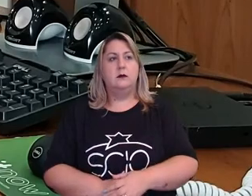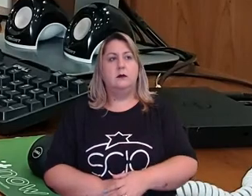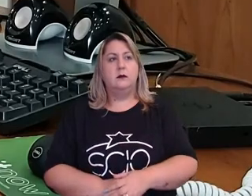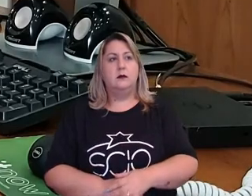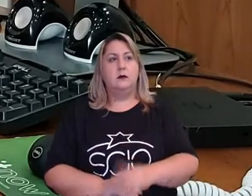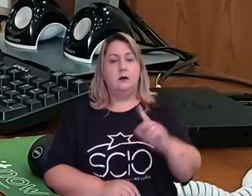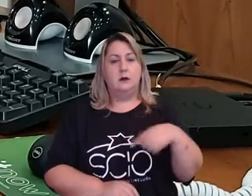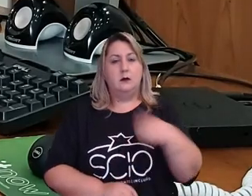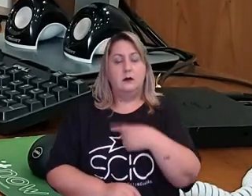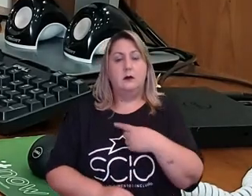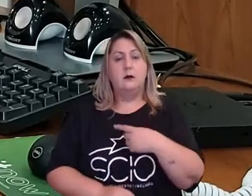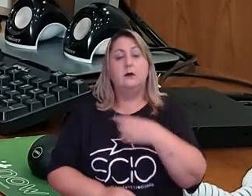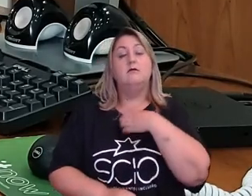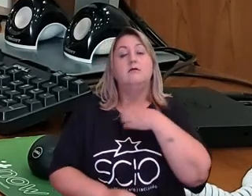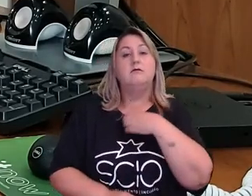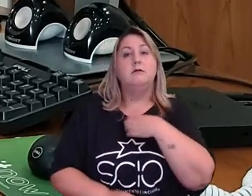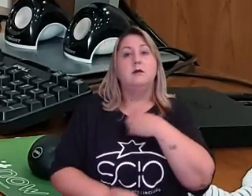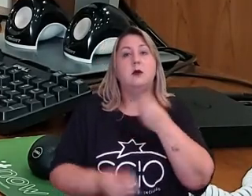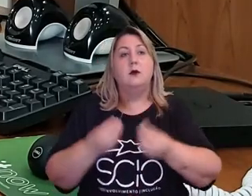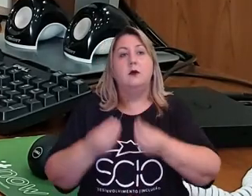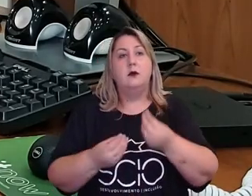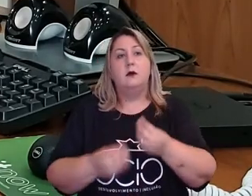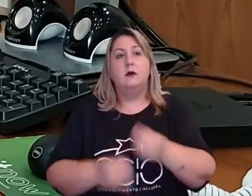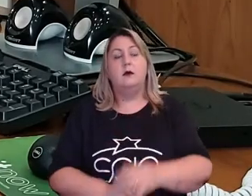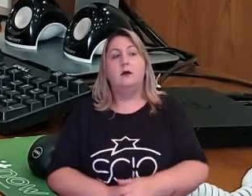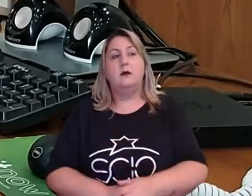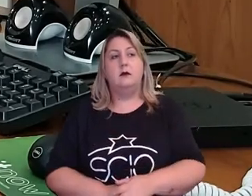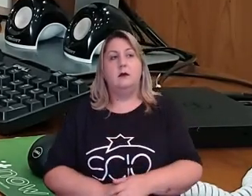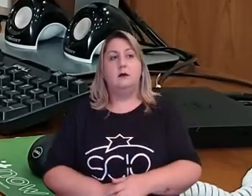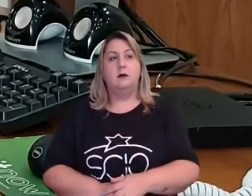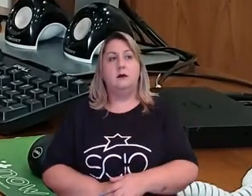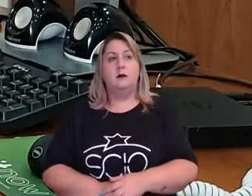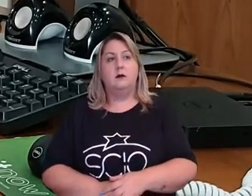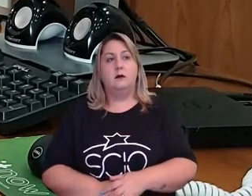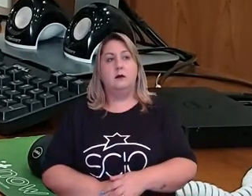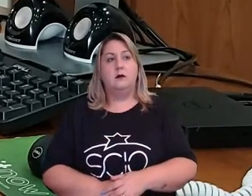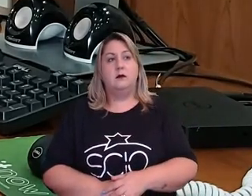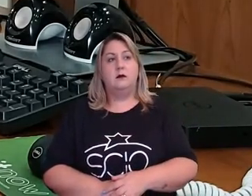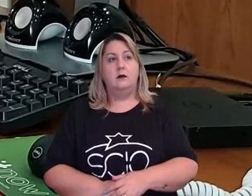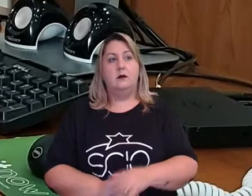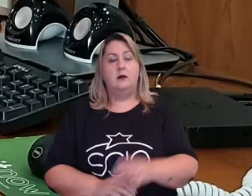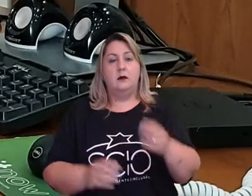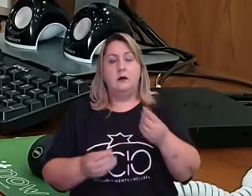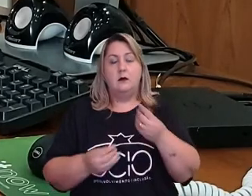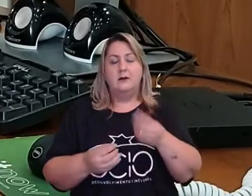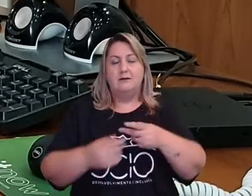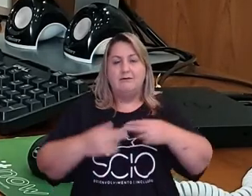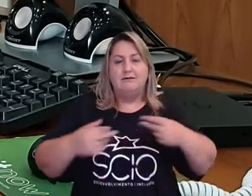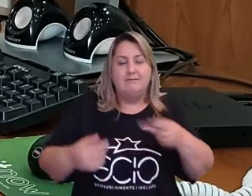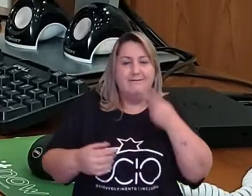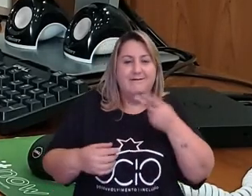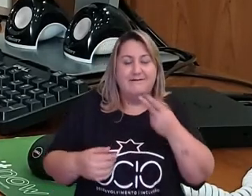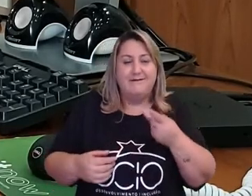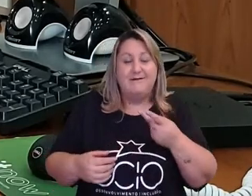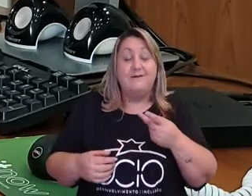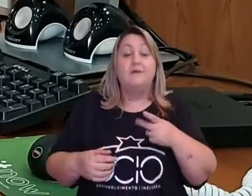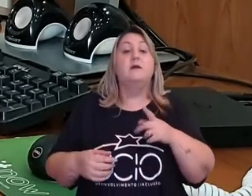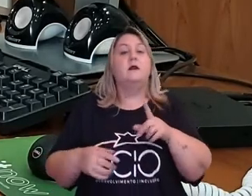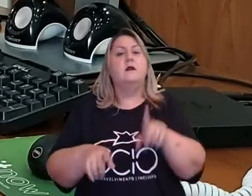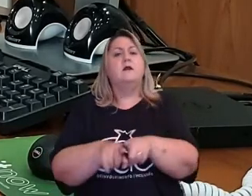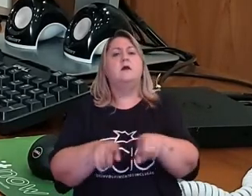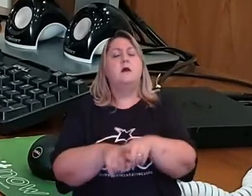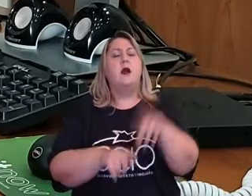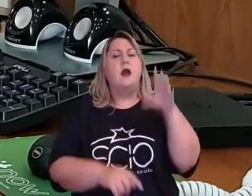e nas anomalias dos riscos que nós temos é comportamento. E para mudar o comportamento, eu preciso mudar o hábito. E eu queria dar uma dica muito